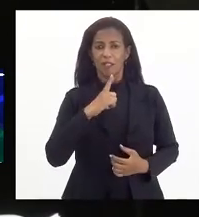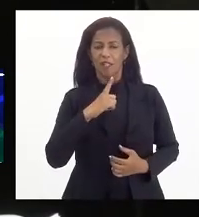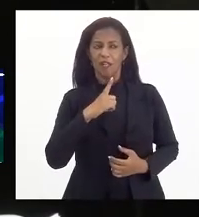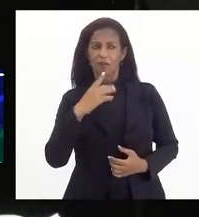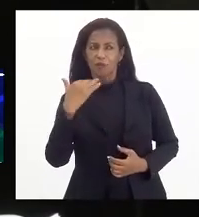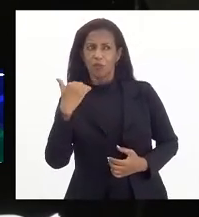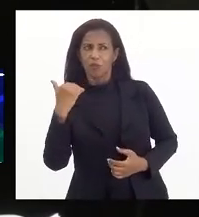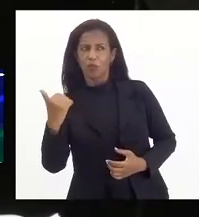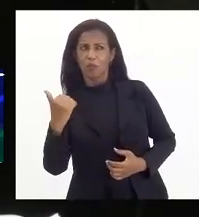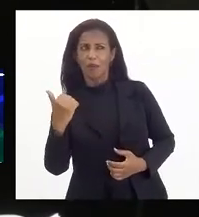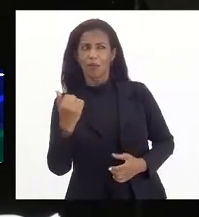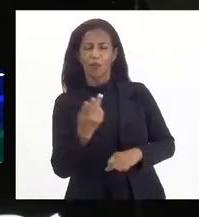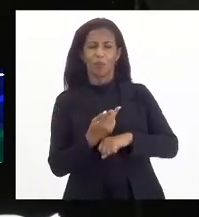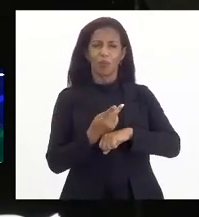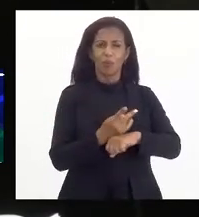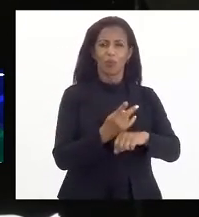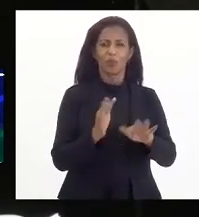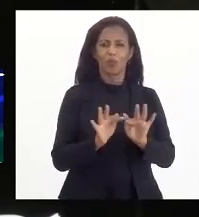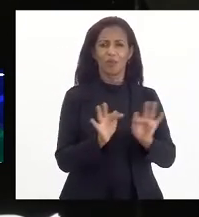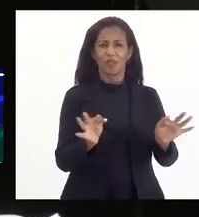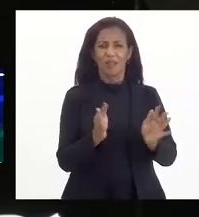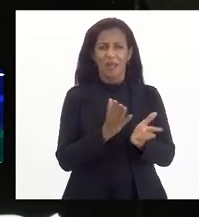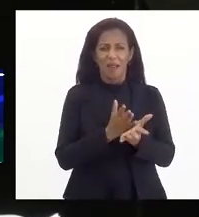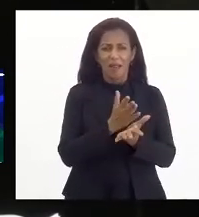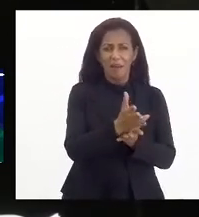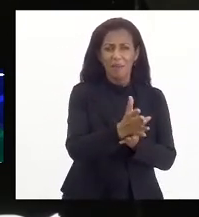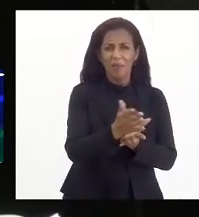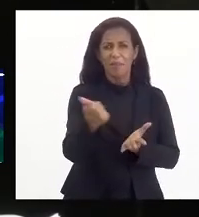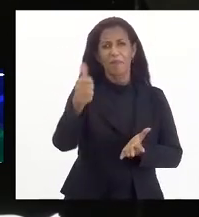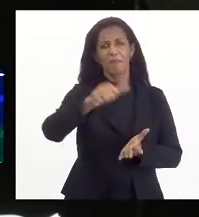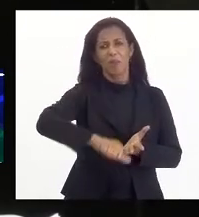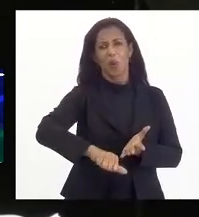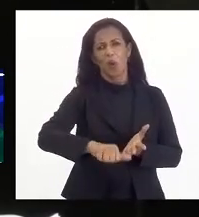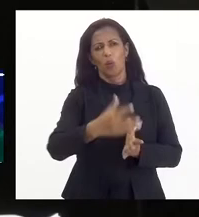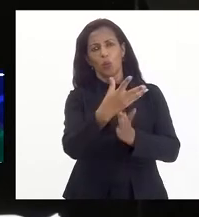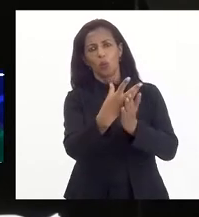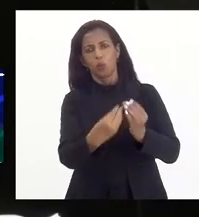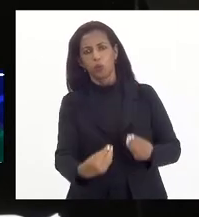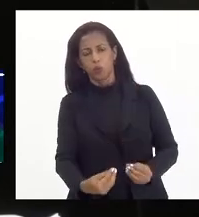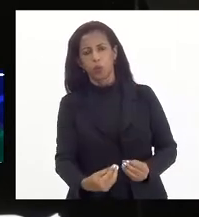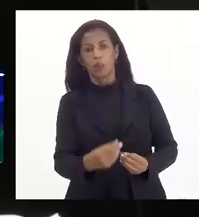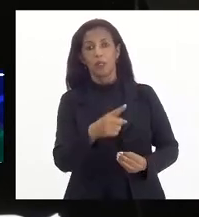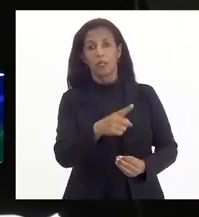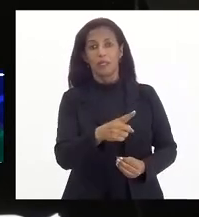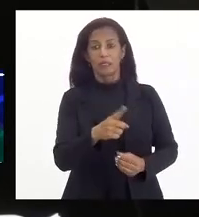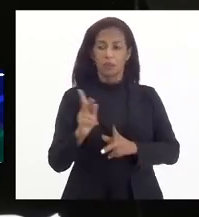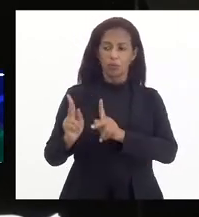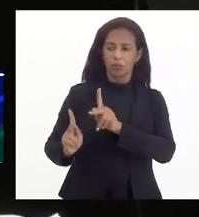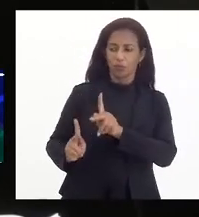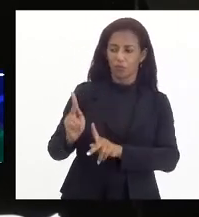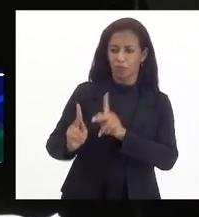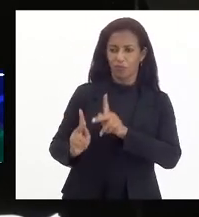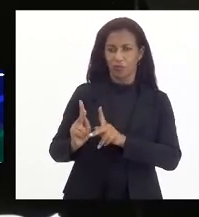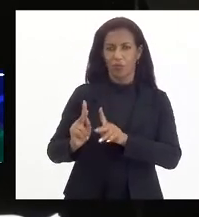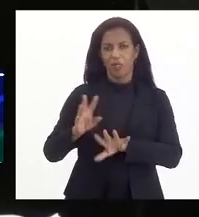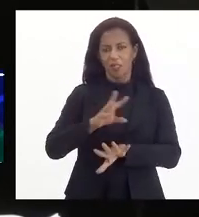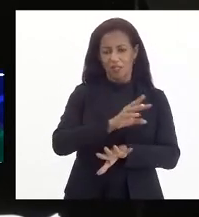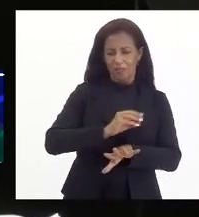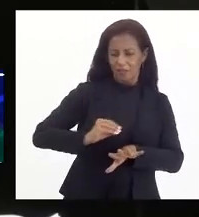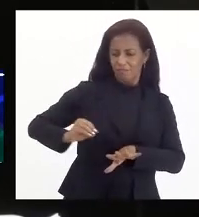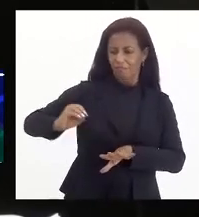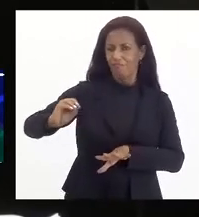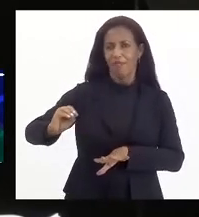vocação procura simplesmente seguir o pior caminho possível desaparecer e seus docentes se incorporarem